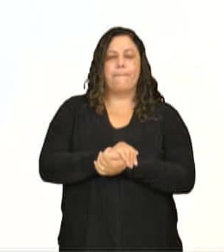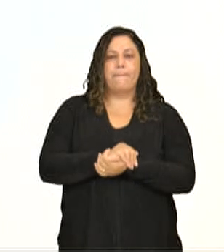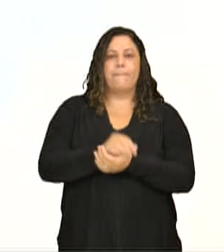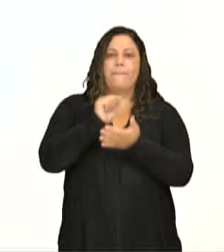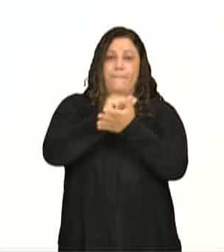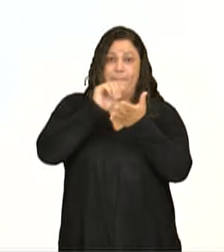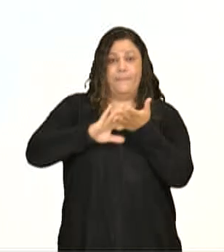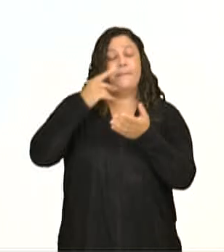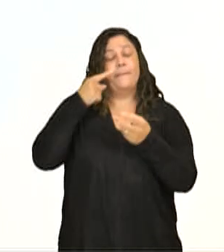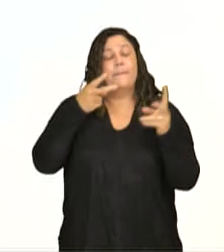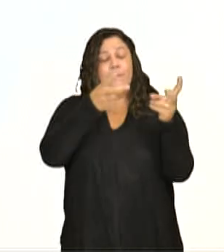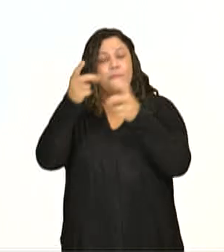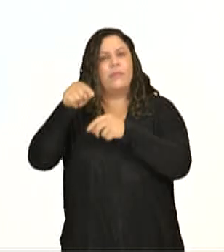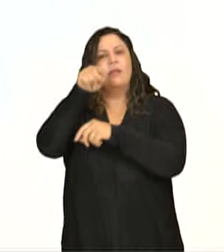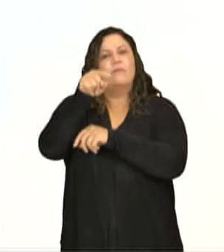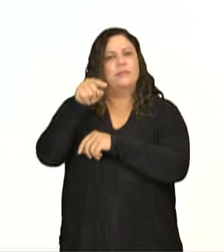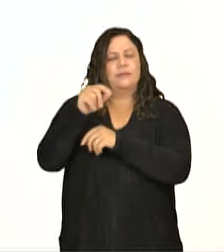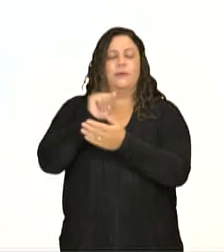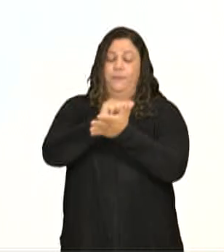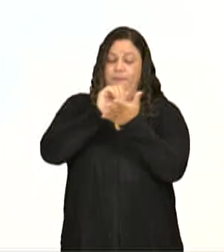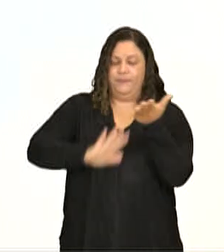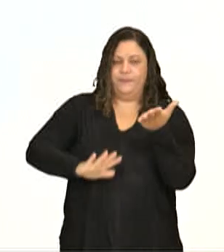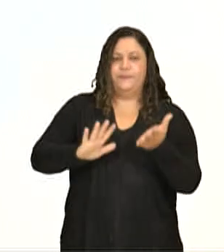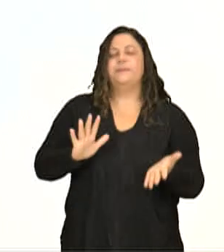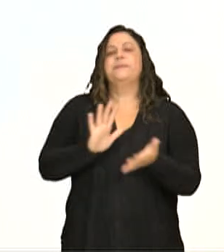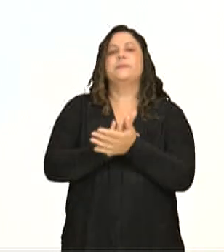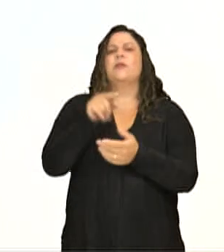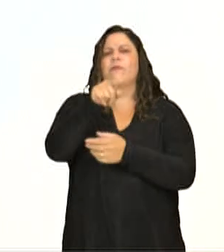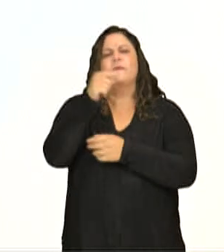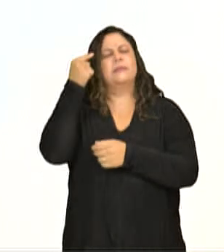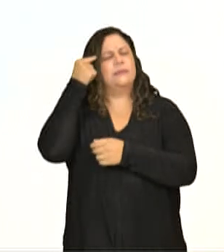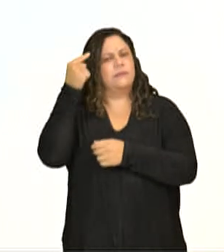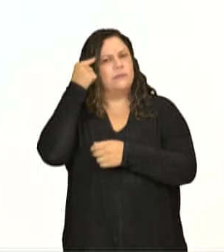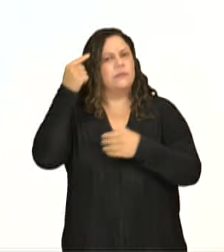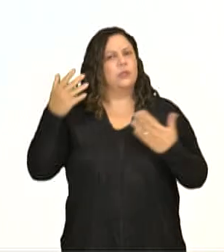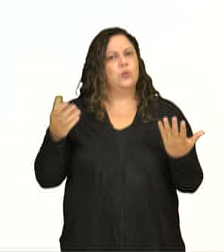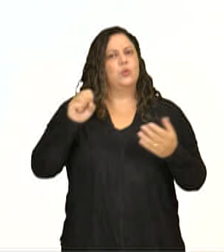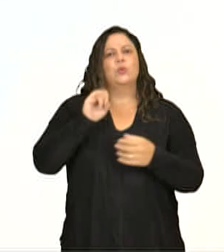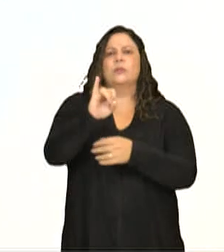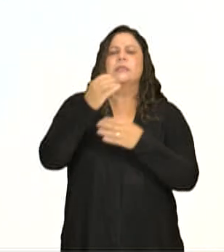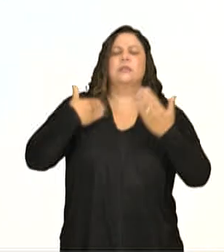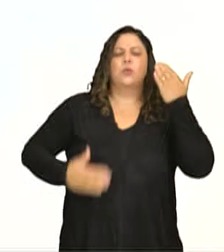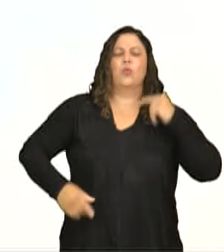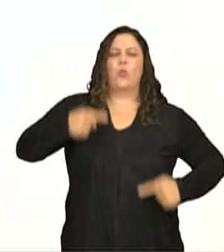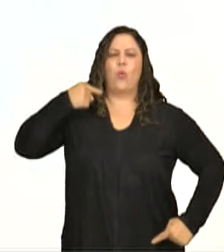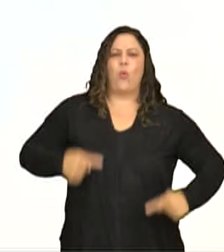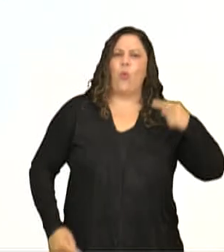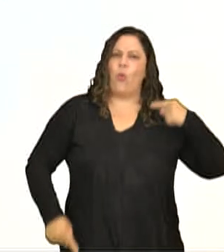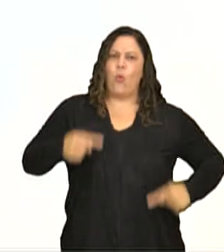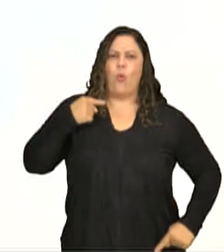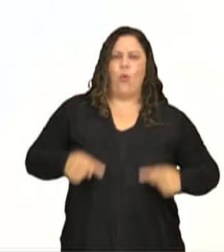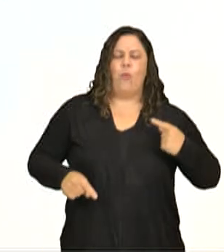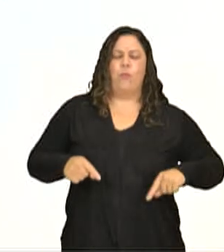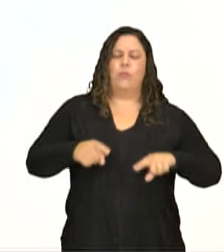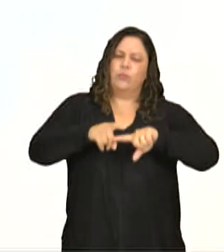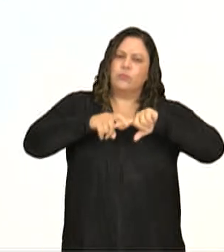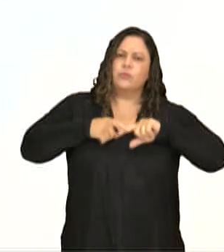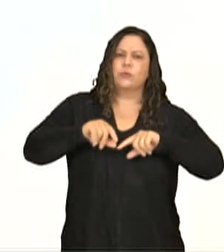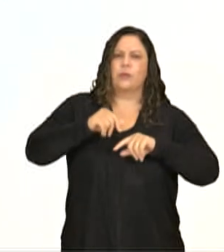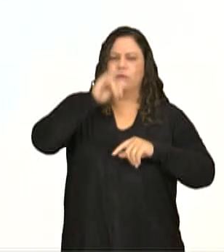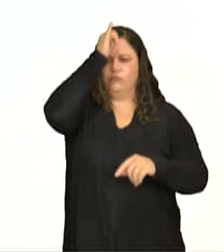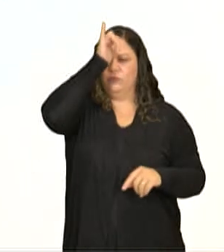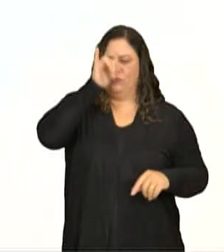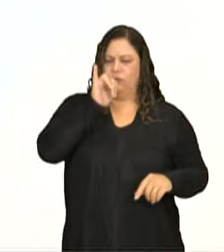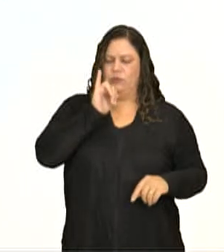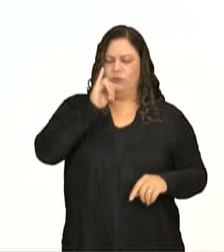Você já parou para pensar, desculpa, um exercício, né? Você já parou para pensar que seu corpo funciona devido aos impulsos nervosos? Beleza, nós